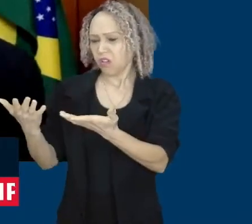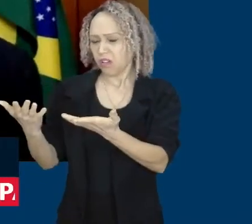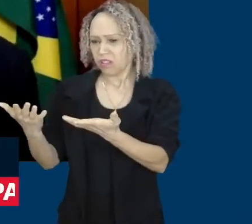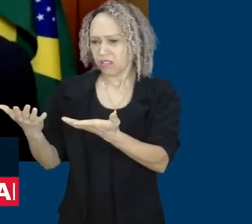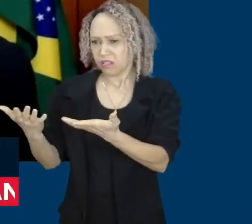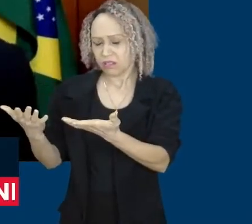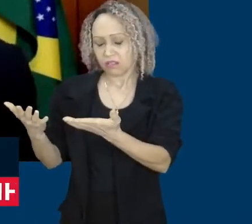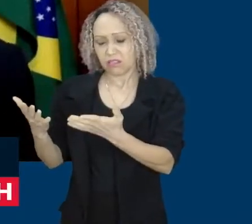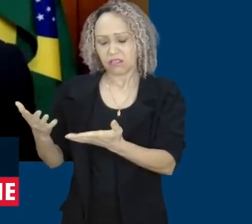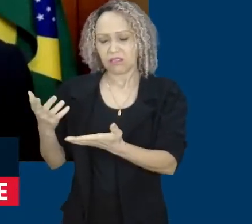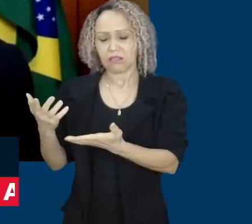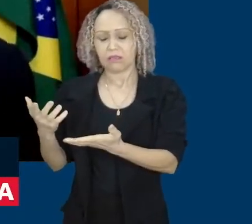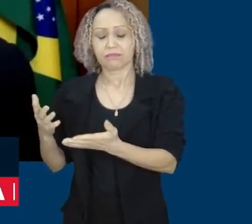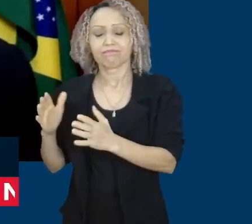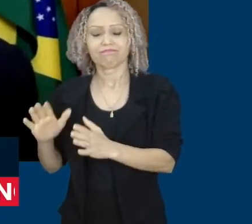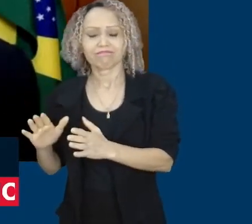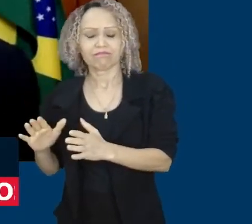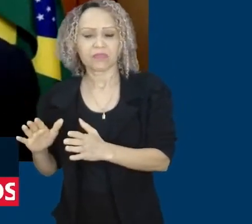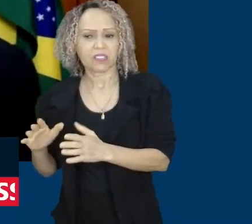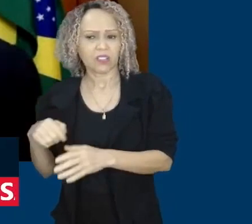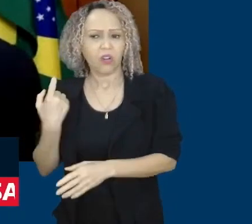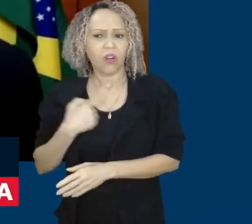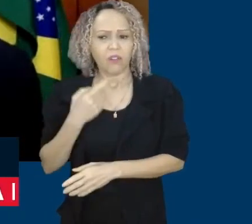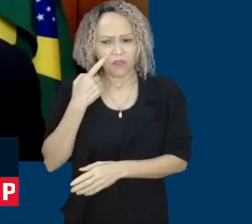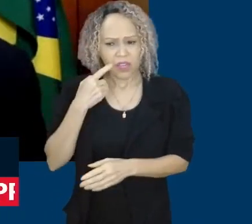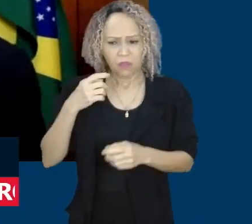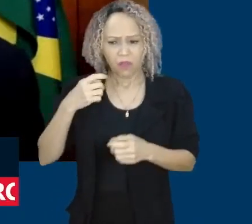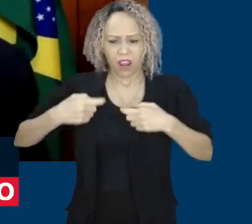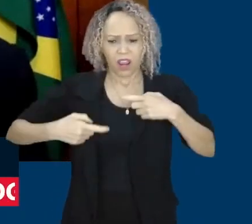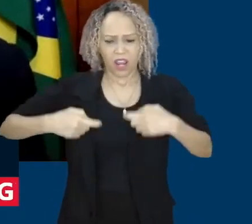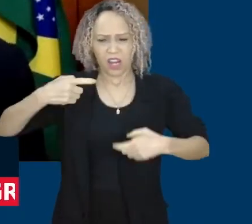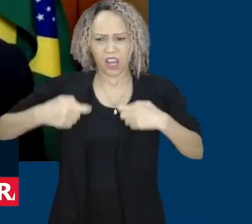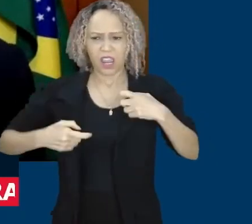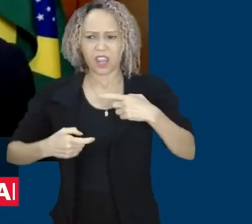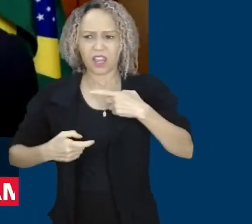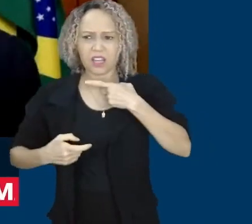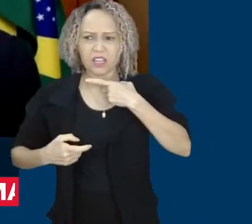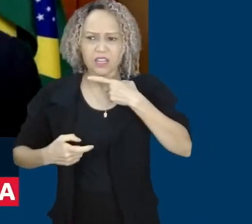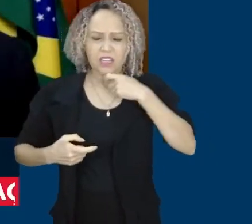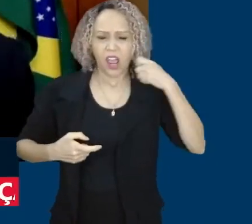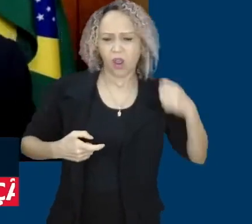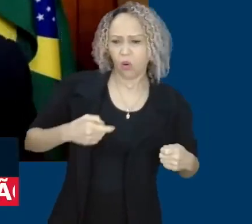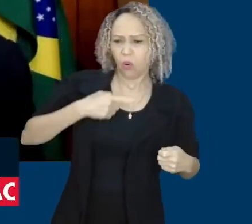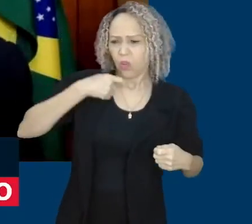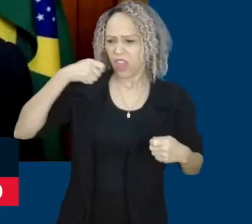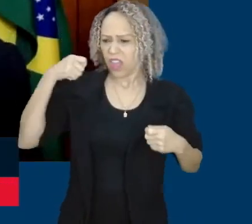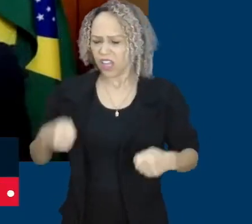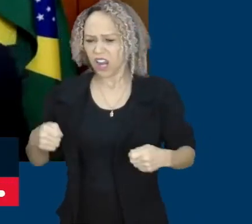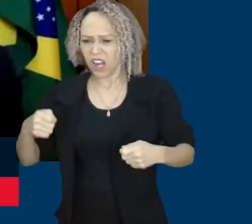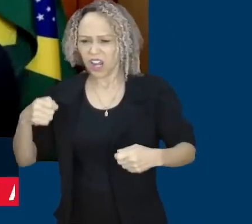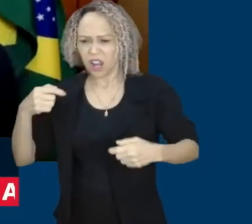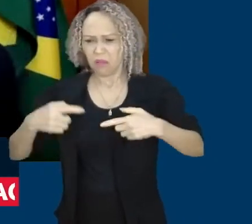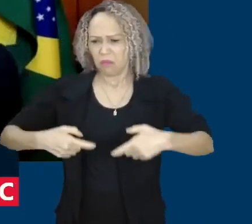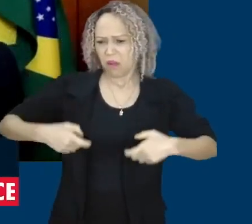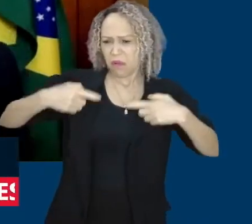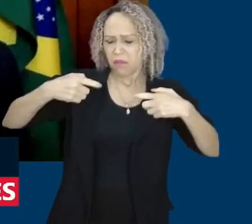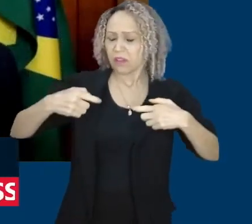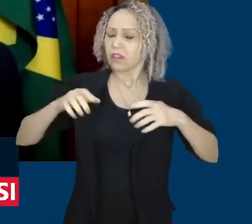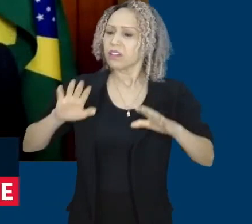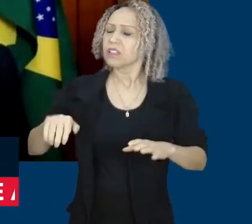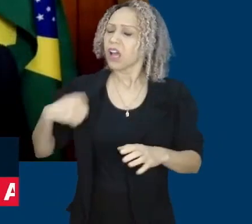Nós assistimos aí a guerra da Ucrânia com com a Rússia e a nossa